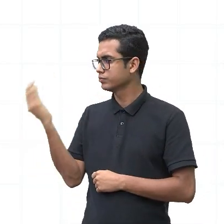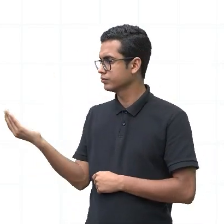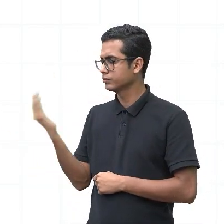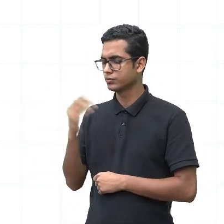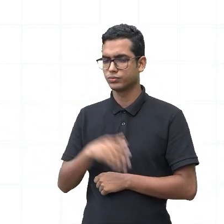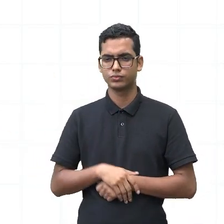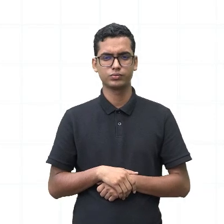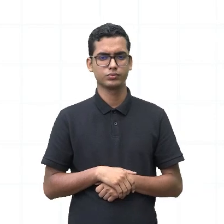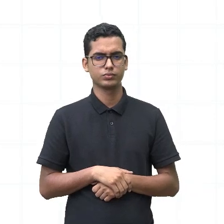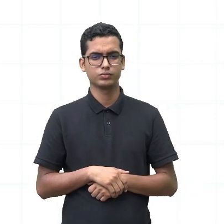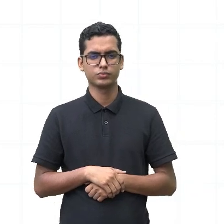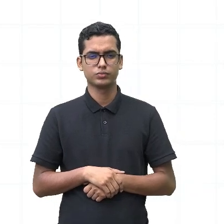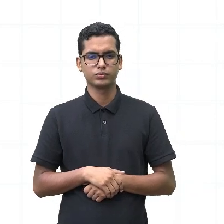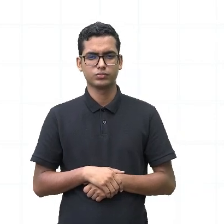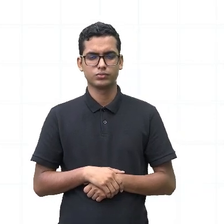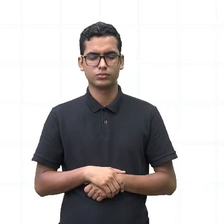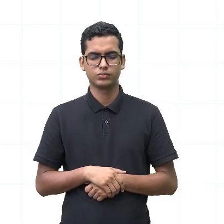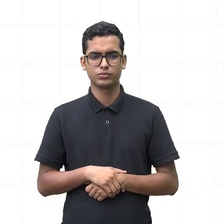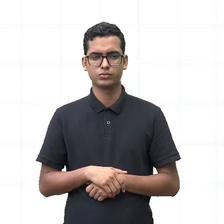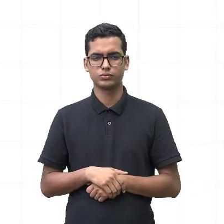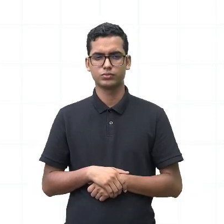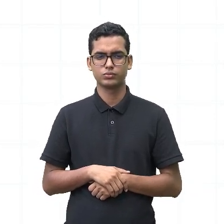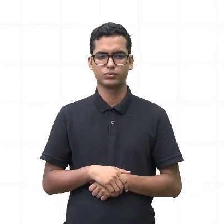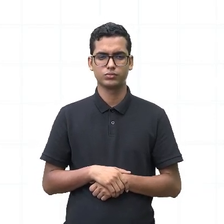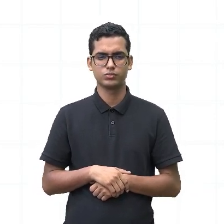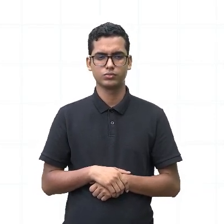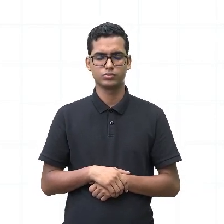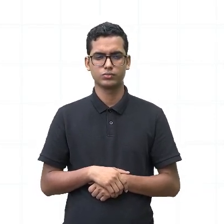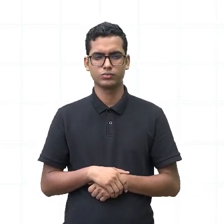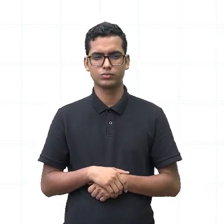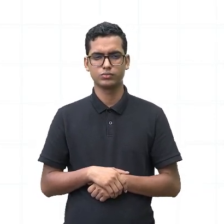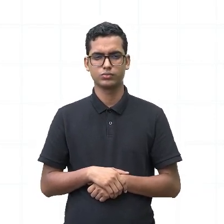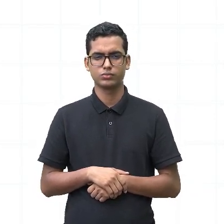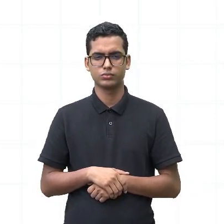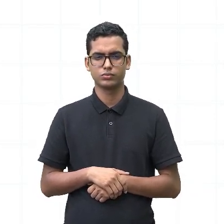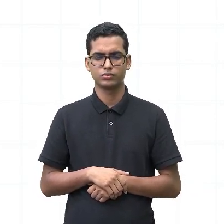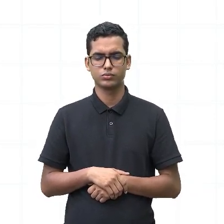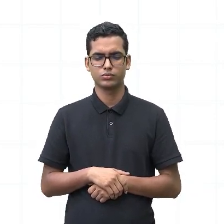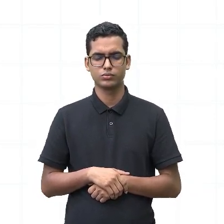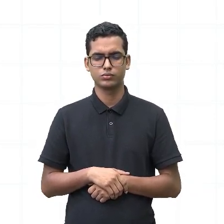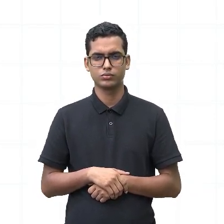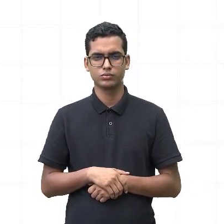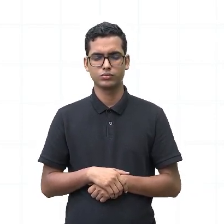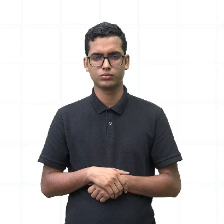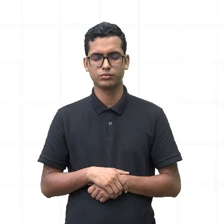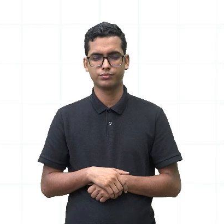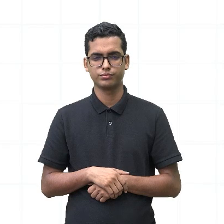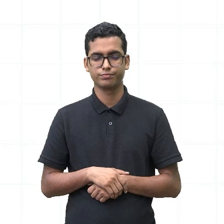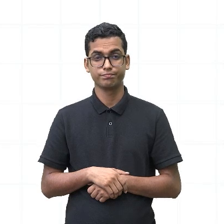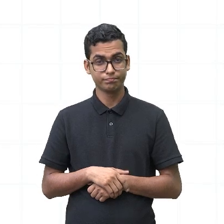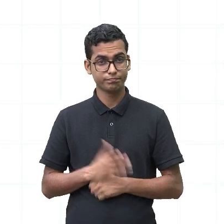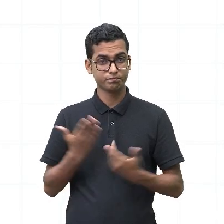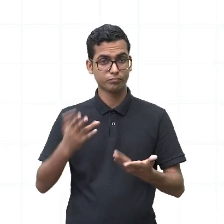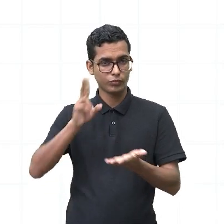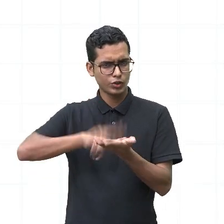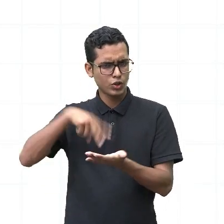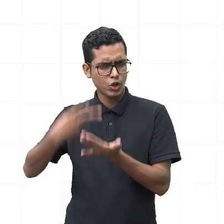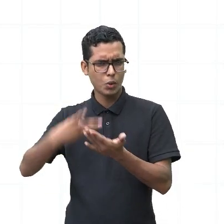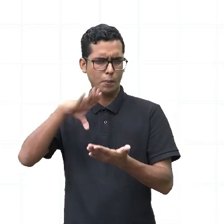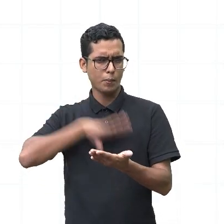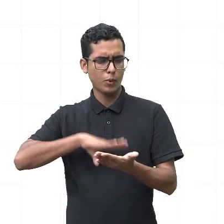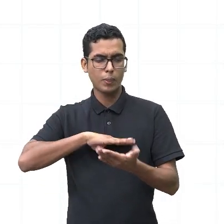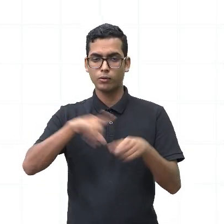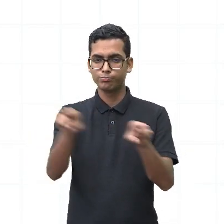environmental conditions required for the stones to move. Então, descobriram, observando,